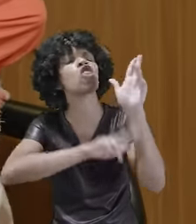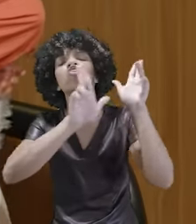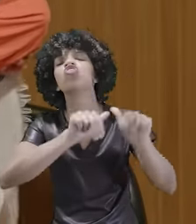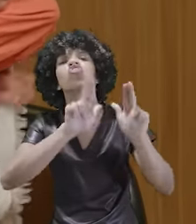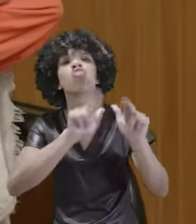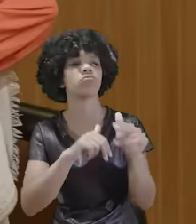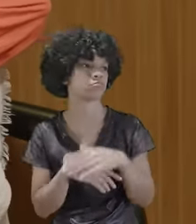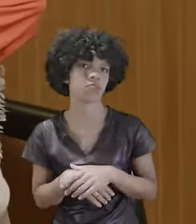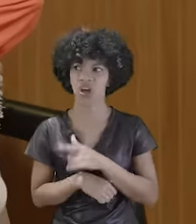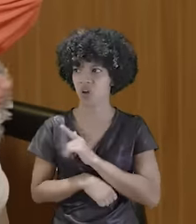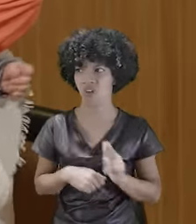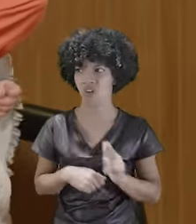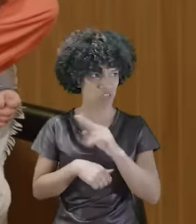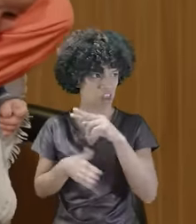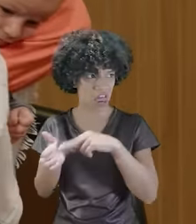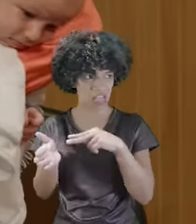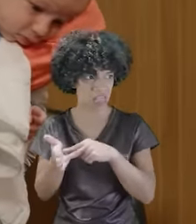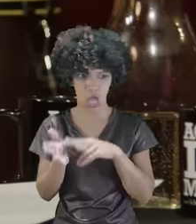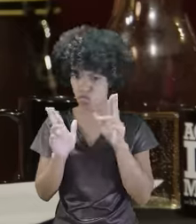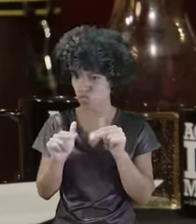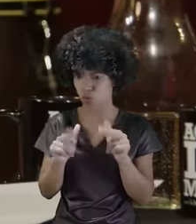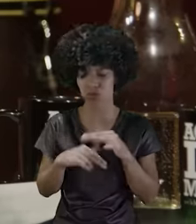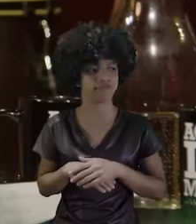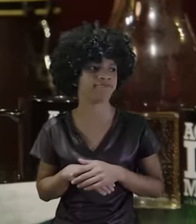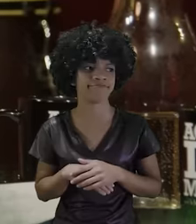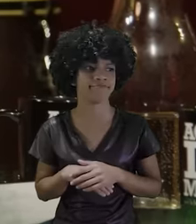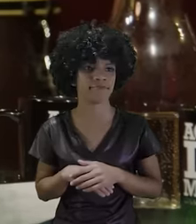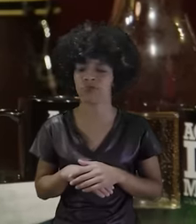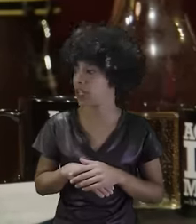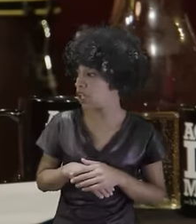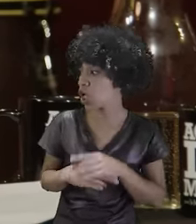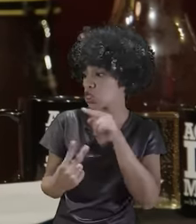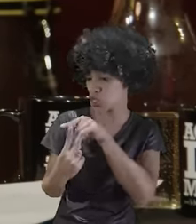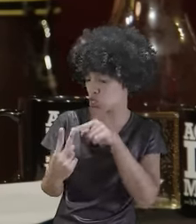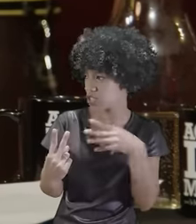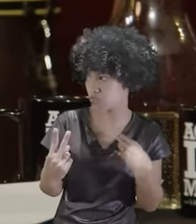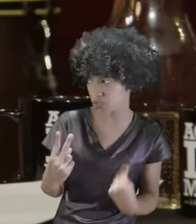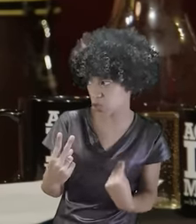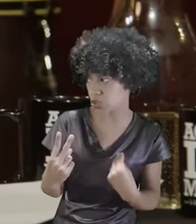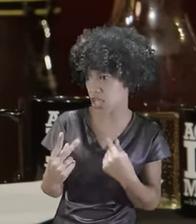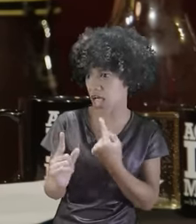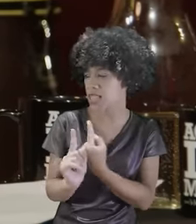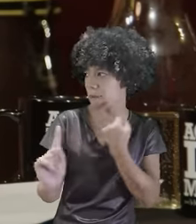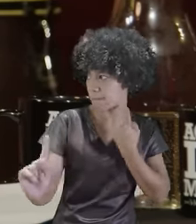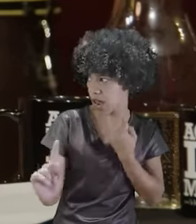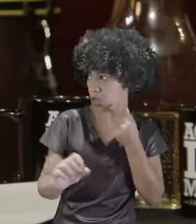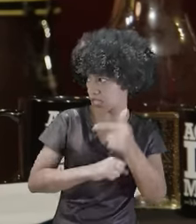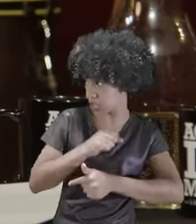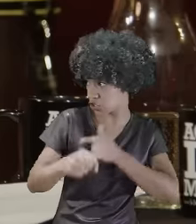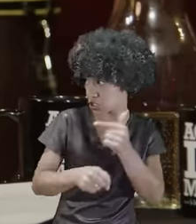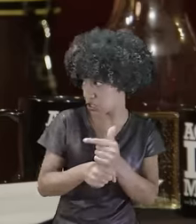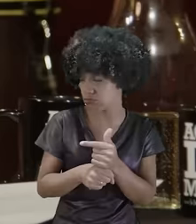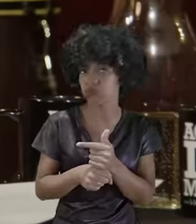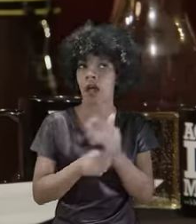nunca mais contei para governo lá para polícia lá são dois filhos então que você não vê a 7 anos né em